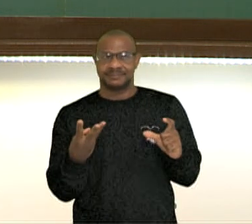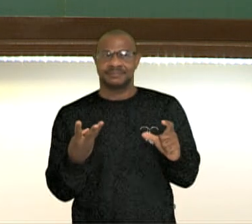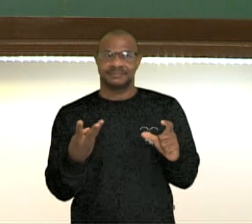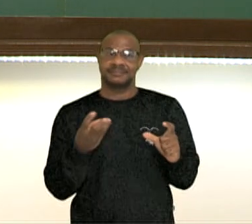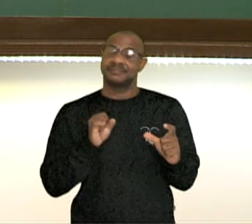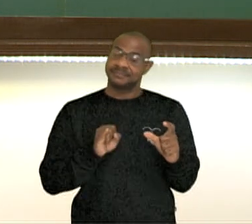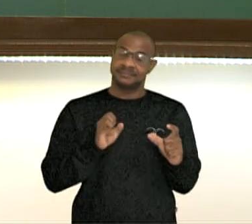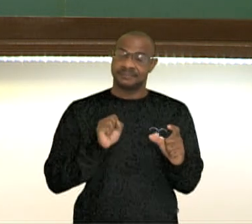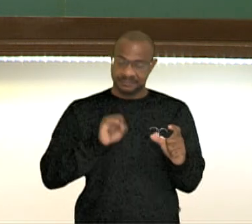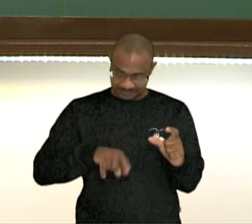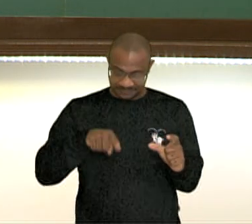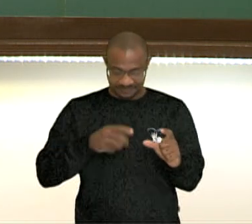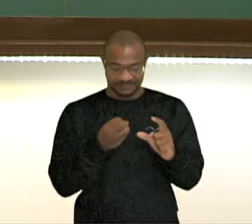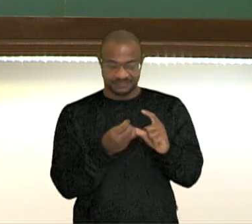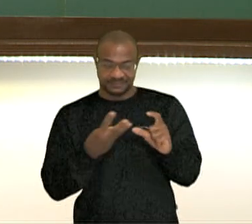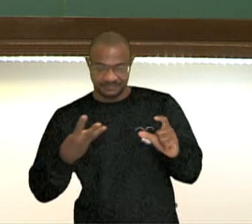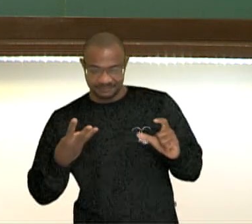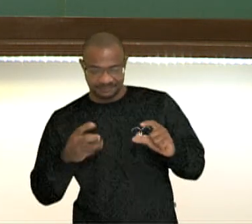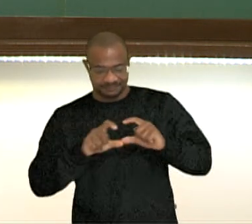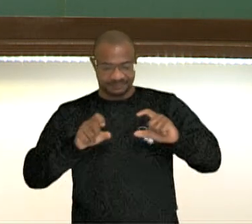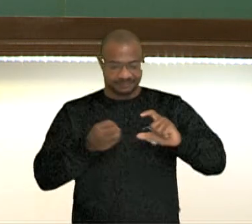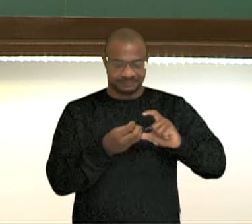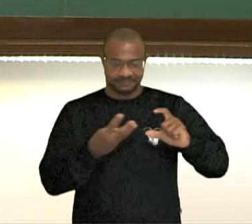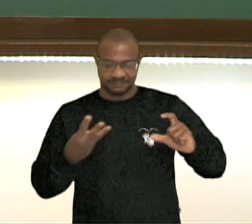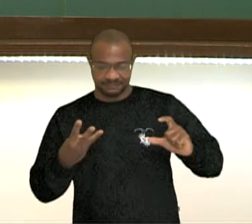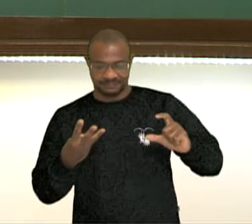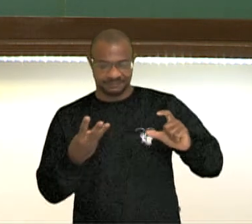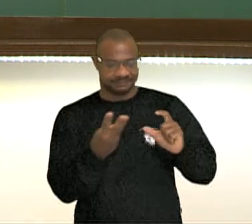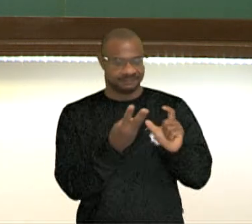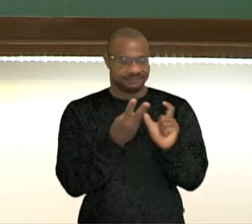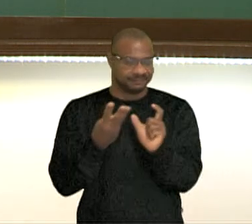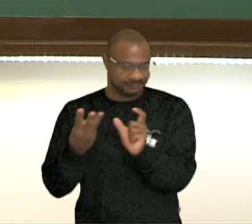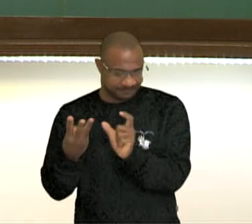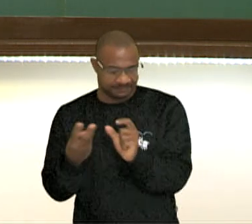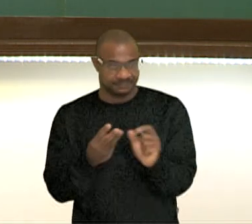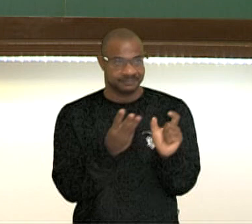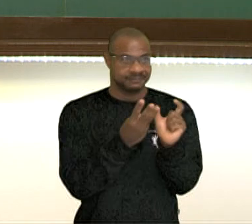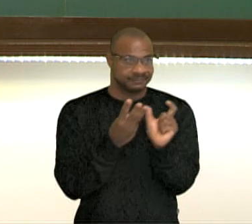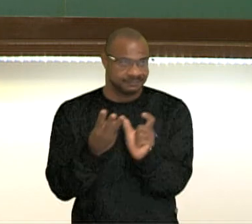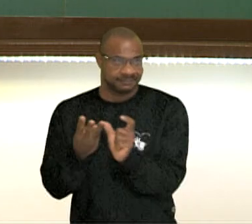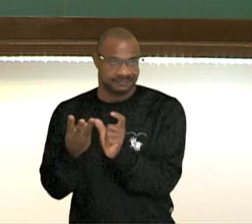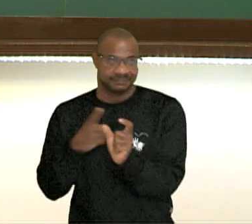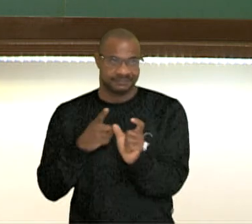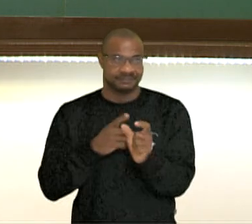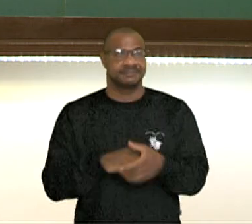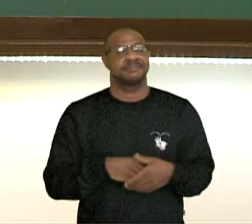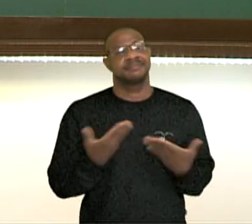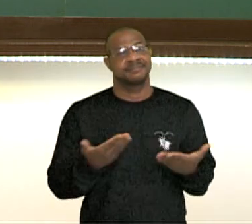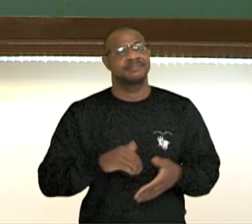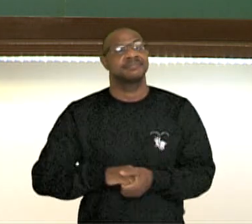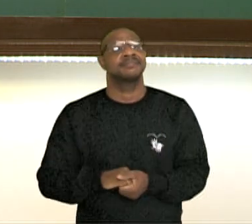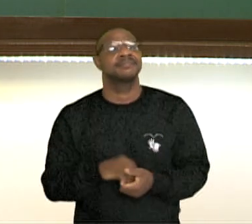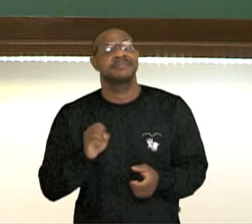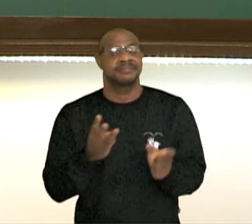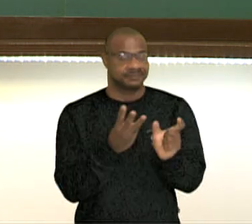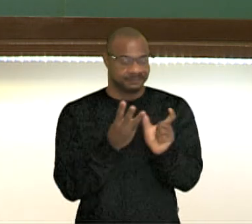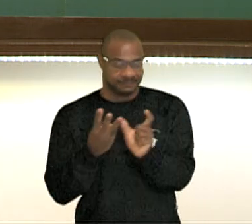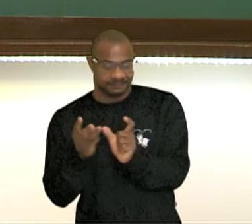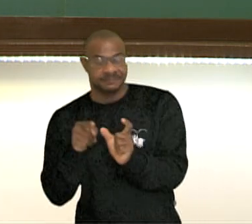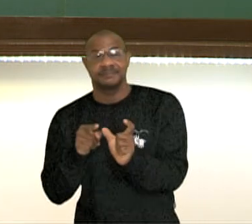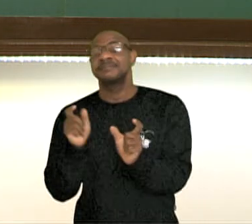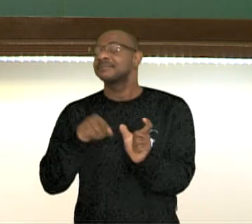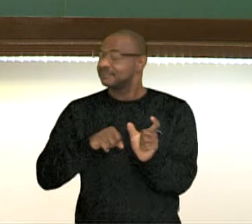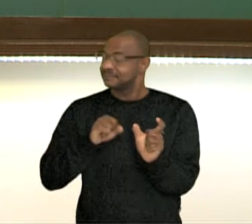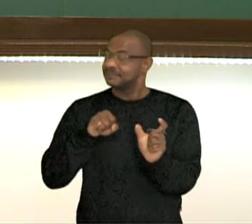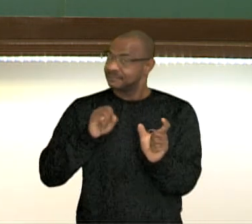se for, porque pode não ser, e se não for trinômio, o quadrado perfeito não tem fatoração, tá? Mas se ele for, é para